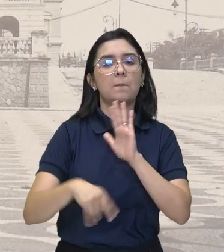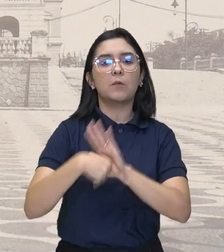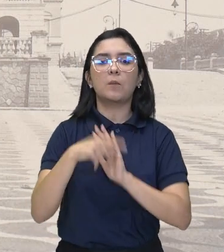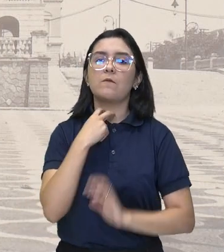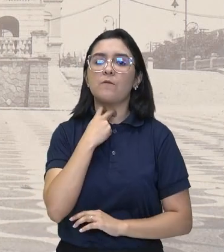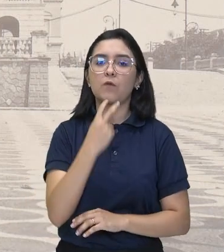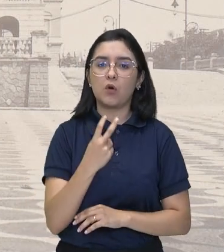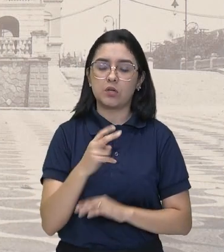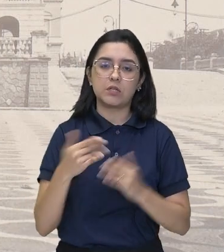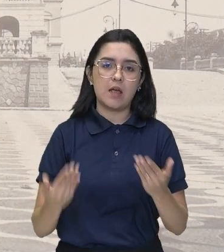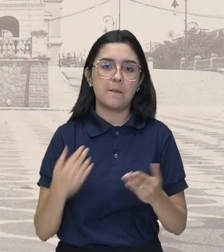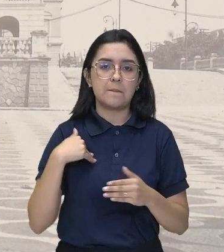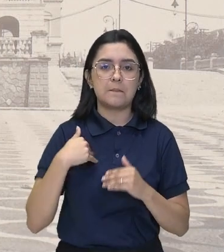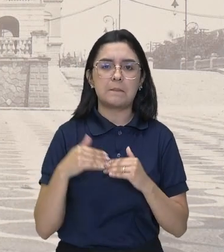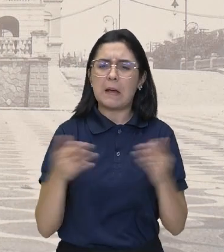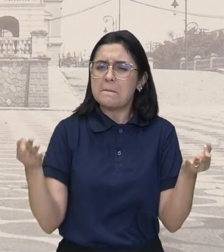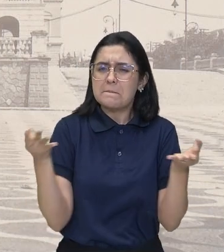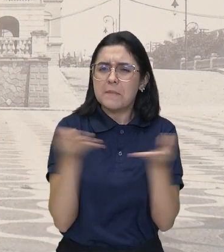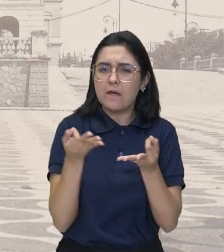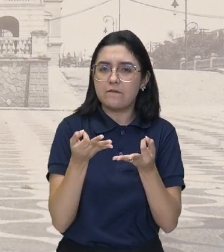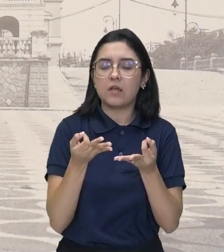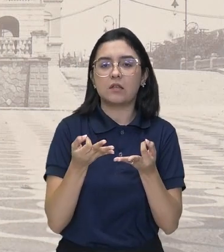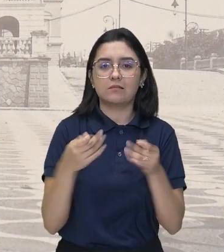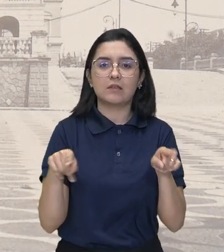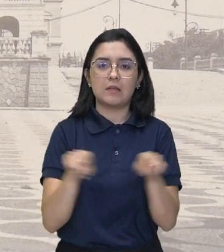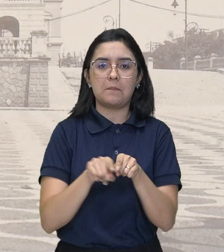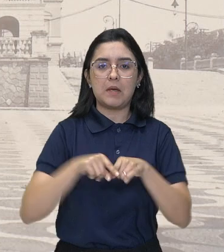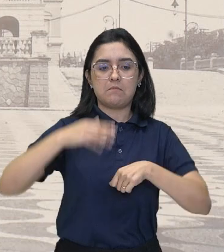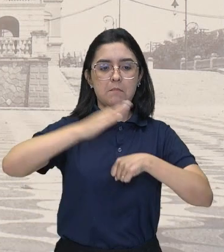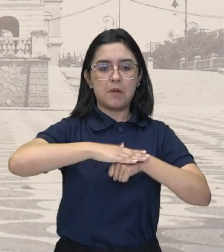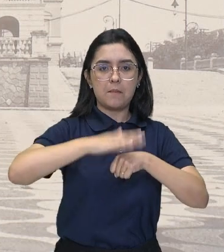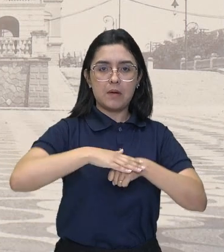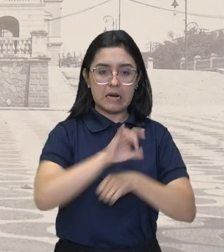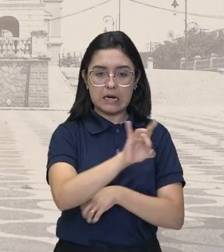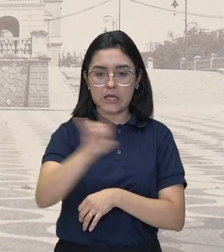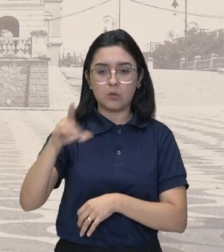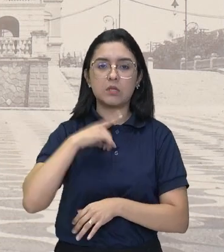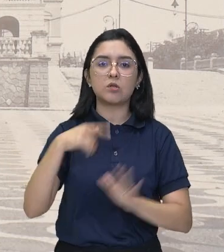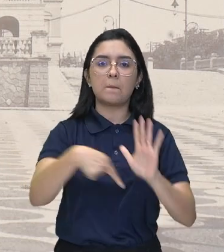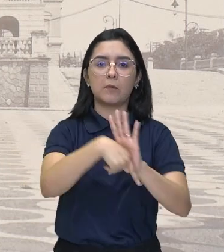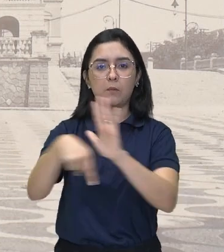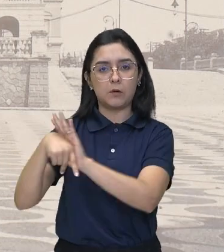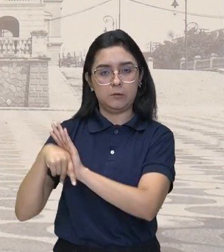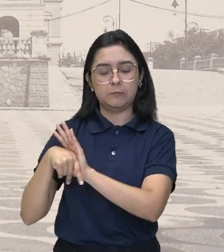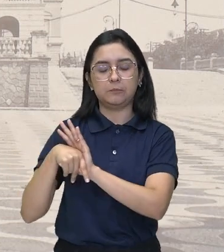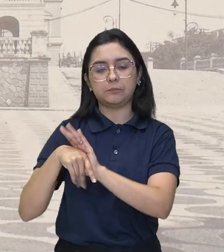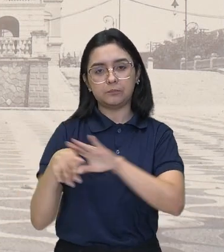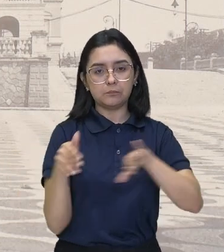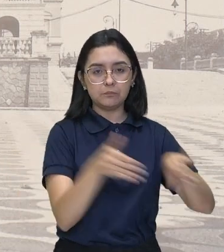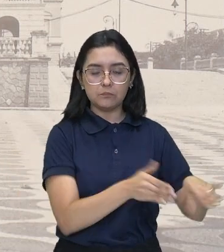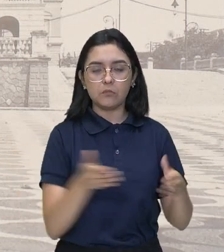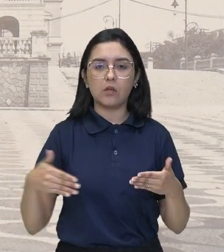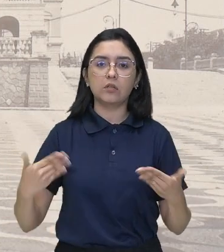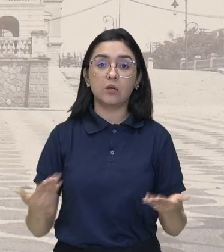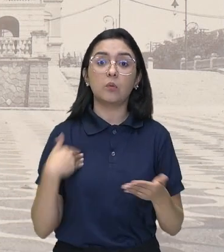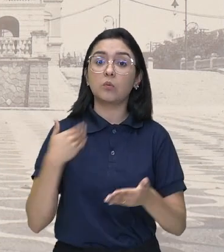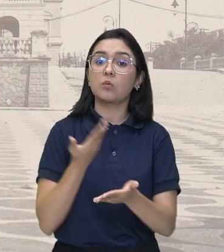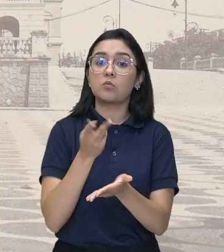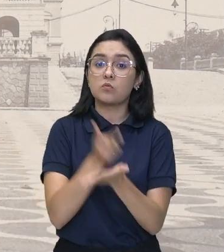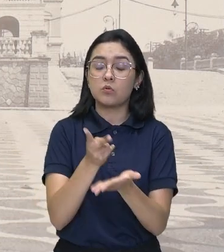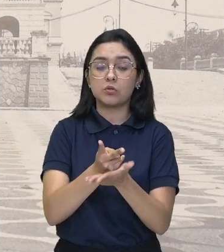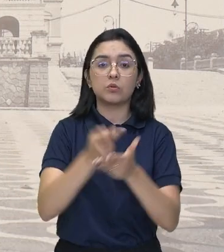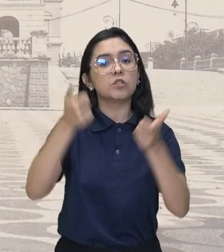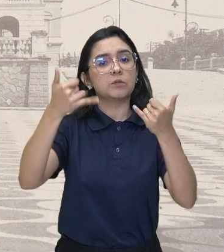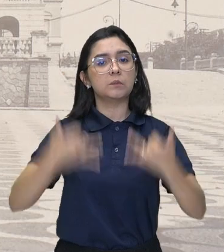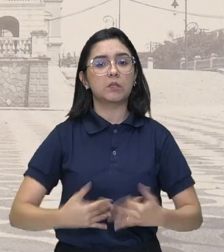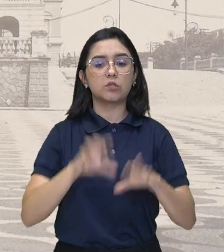vocal é a mais perfeita e individual que nós temos, é a voz. E aí, continuando sobre esse corpo,